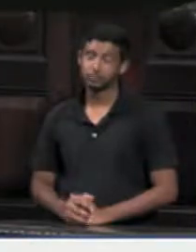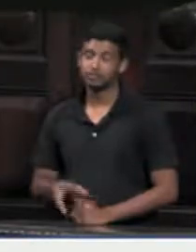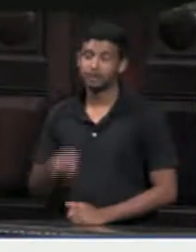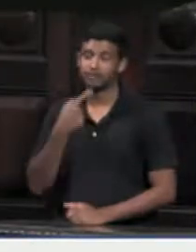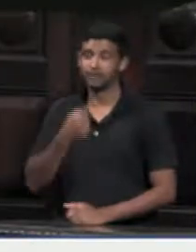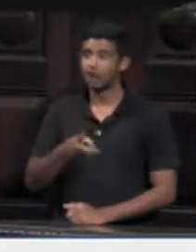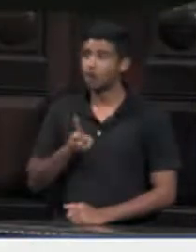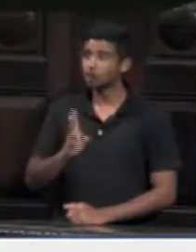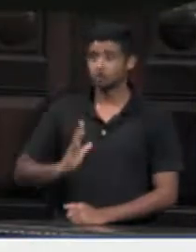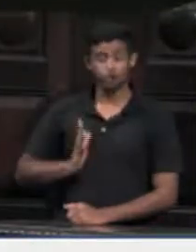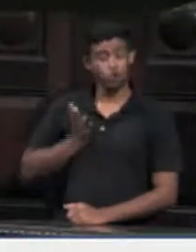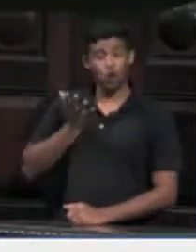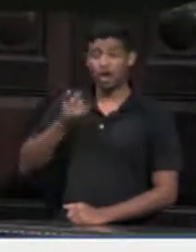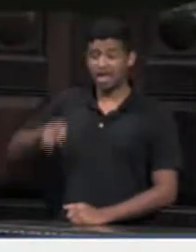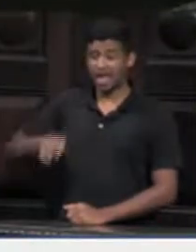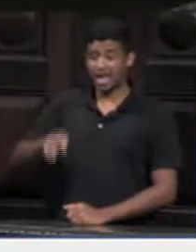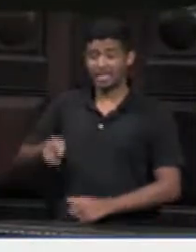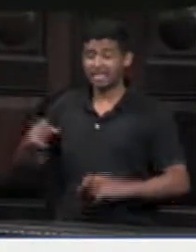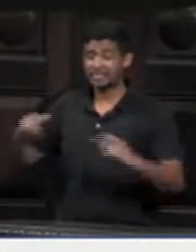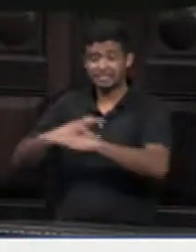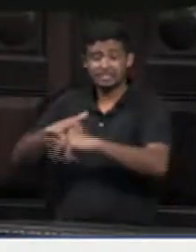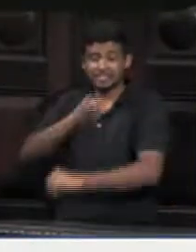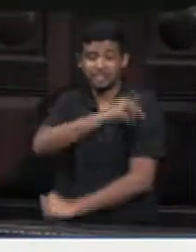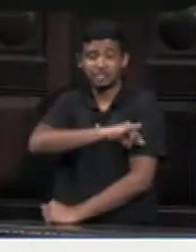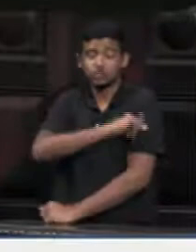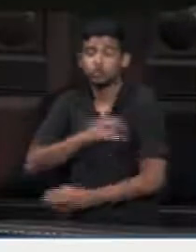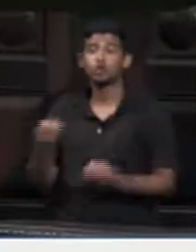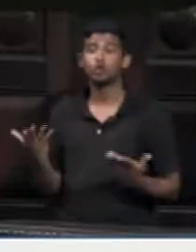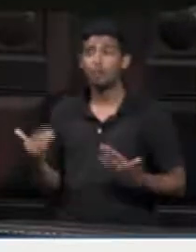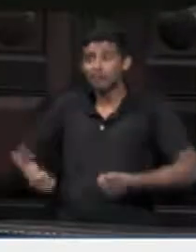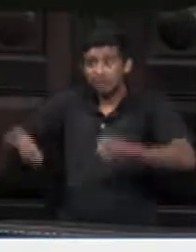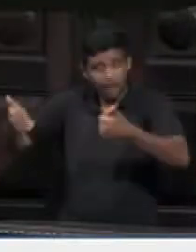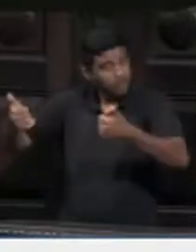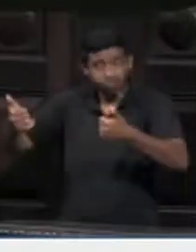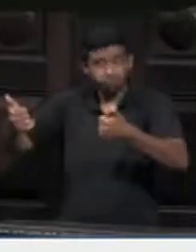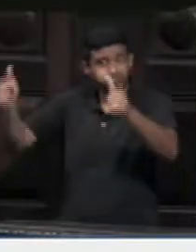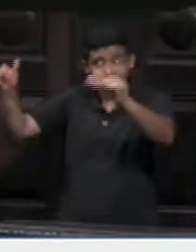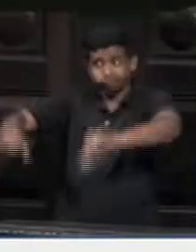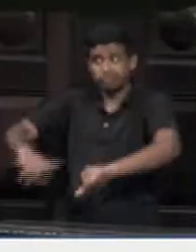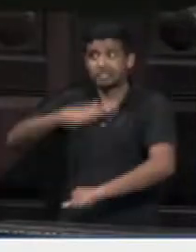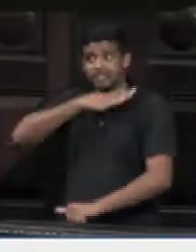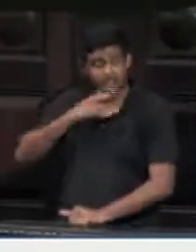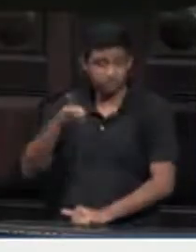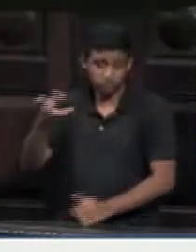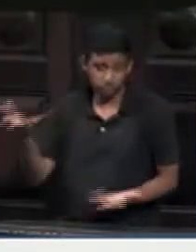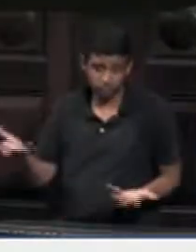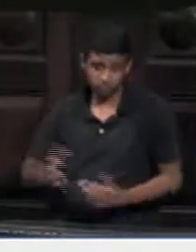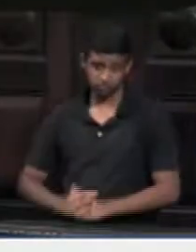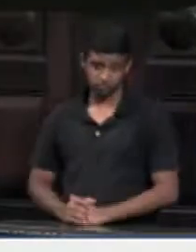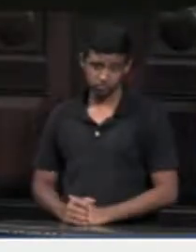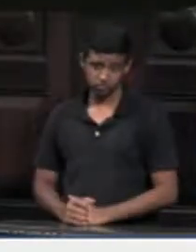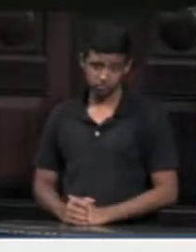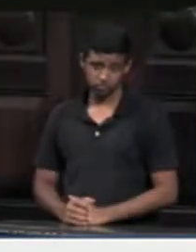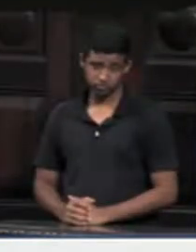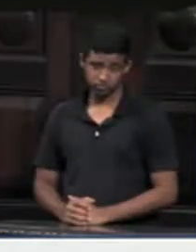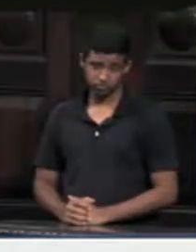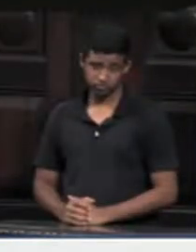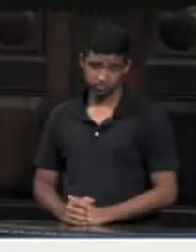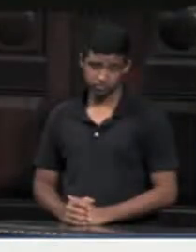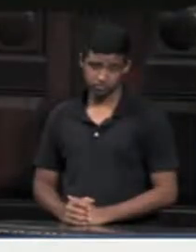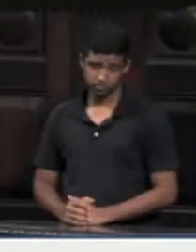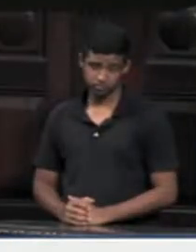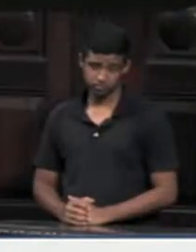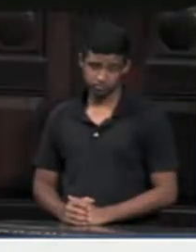de Janeiro tem peso 25, o governo tem peso 15, agora os outros municípios têm peso 1, cada município. Quer